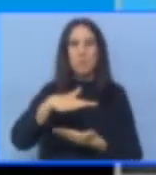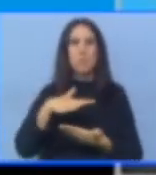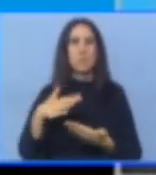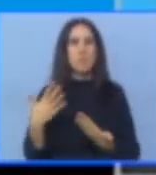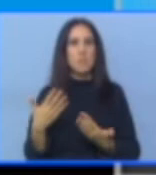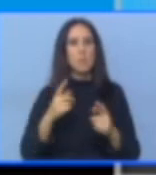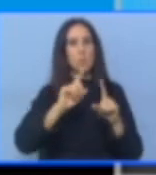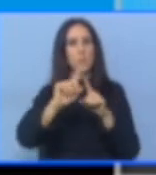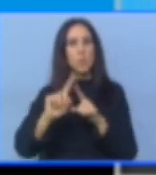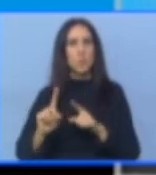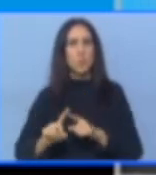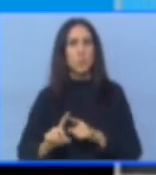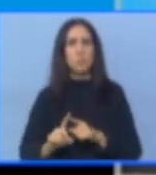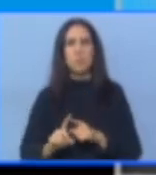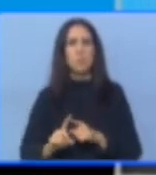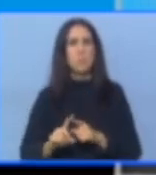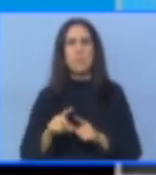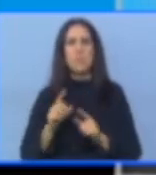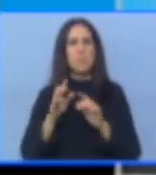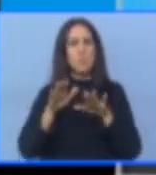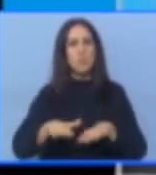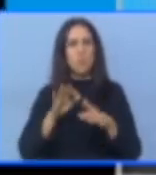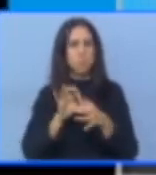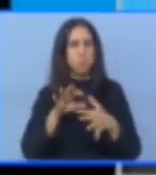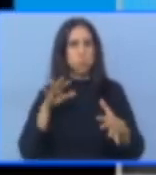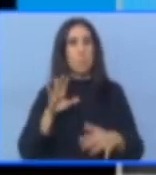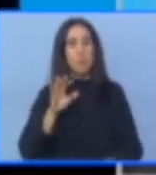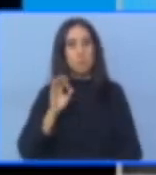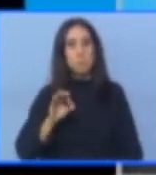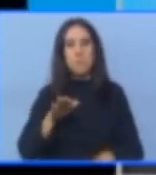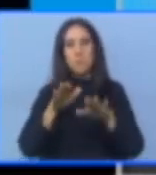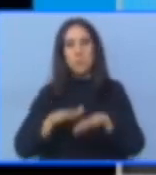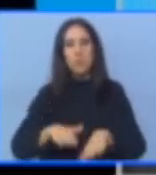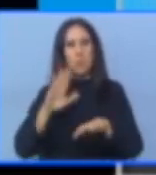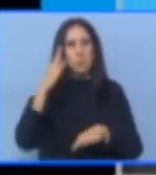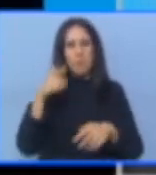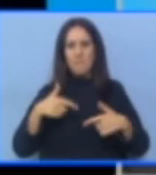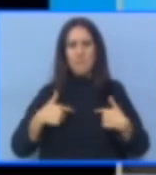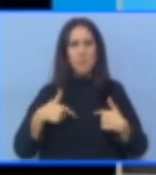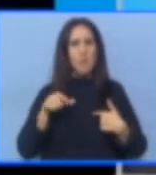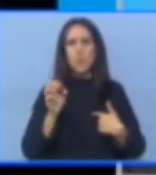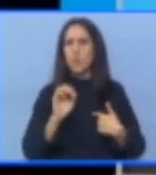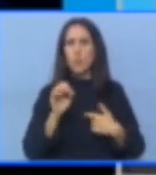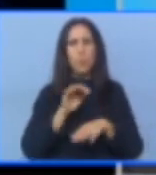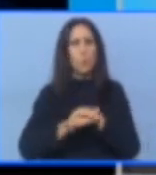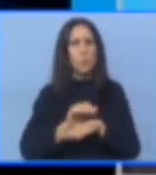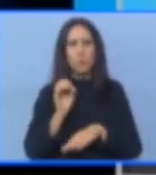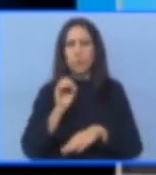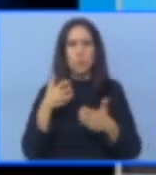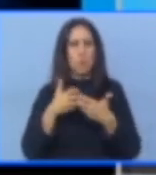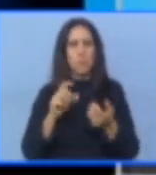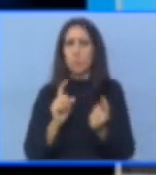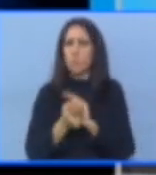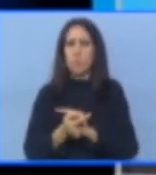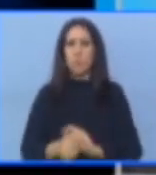outras dimensões que não são desse Islão. Mas o grande Islão não é ele o culpado da guerra, bem pelo contrário.